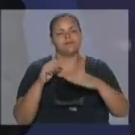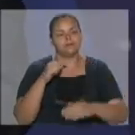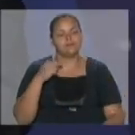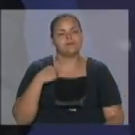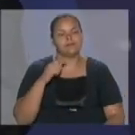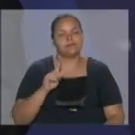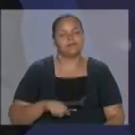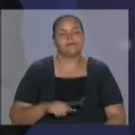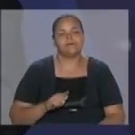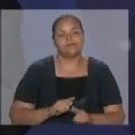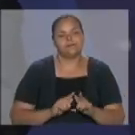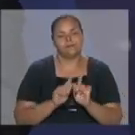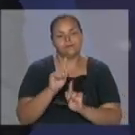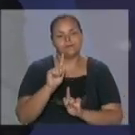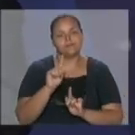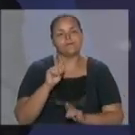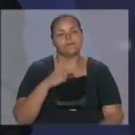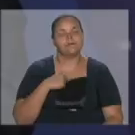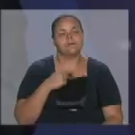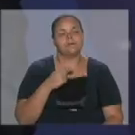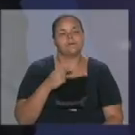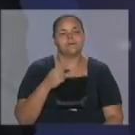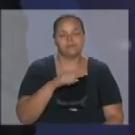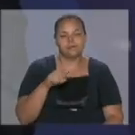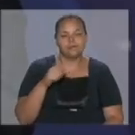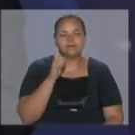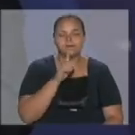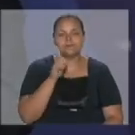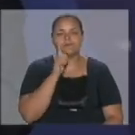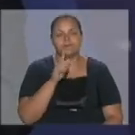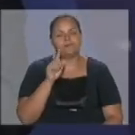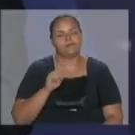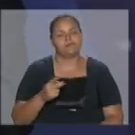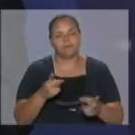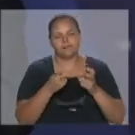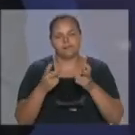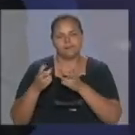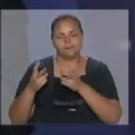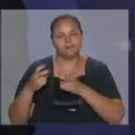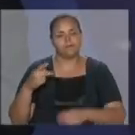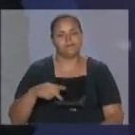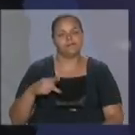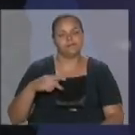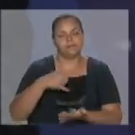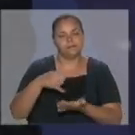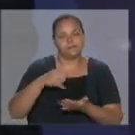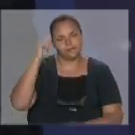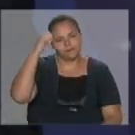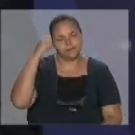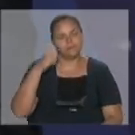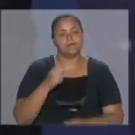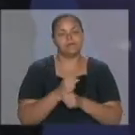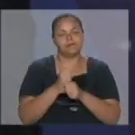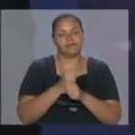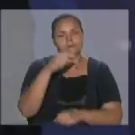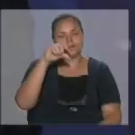concorrerem nos leilões de concessão de blocos de exploração de petróleo. Isso se deu lá em